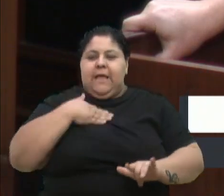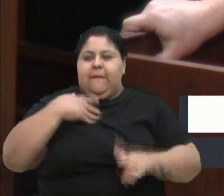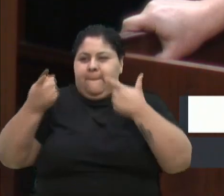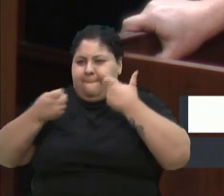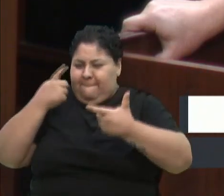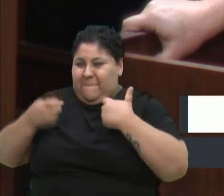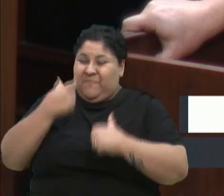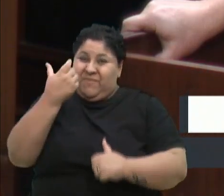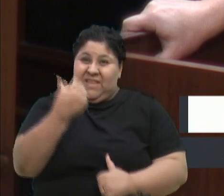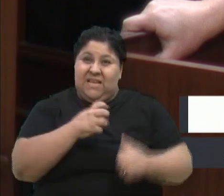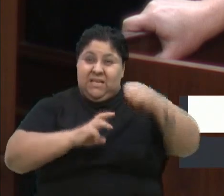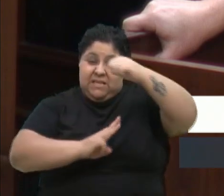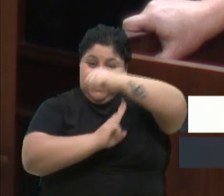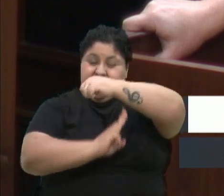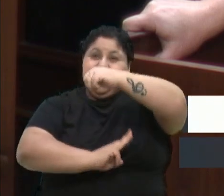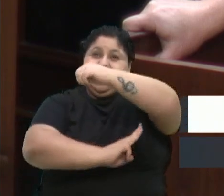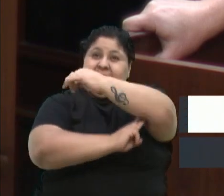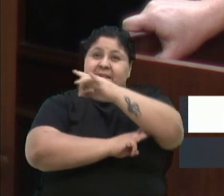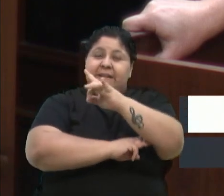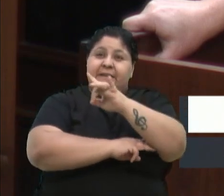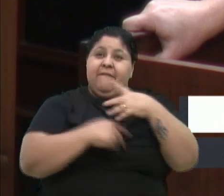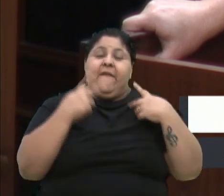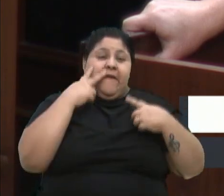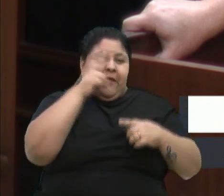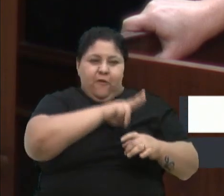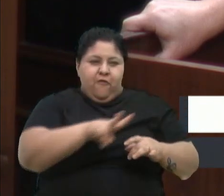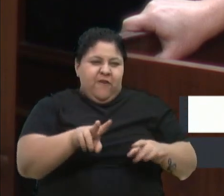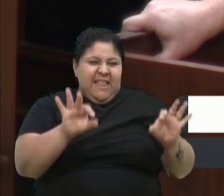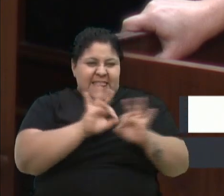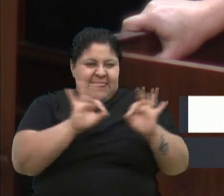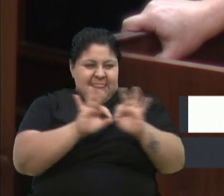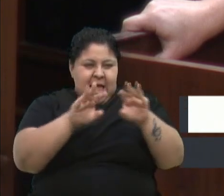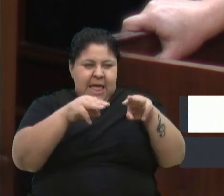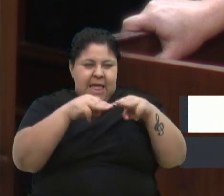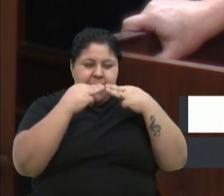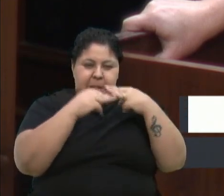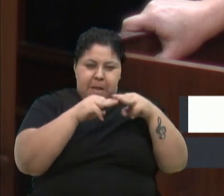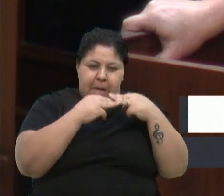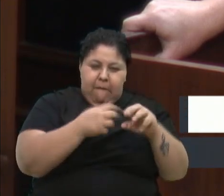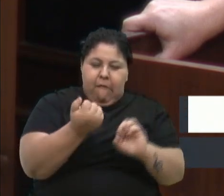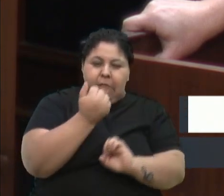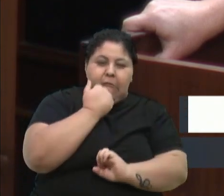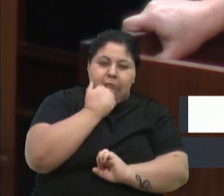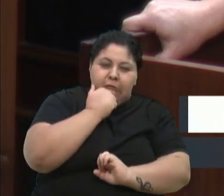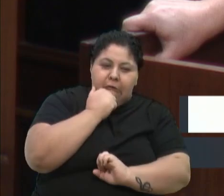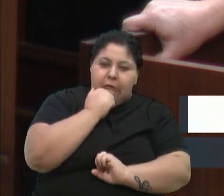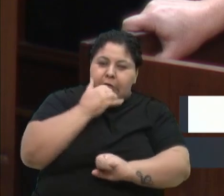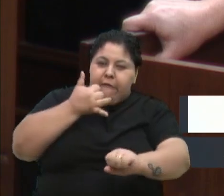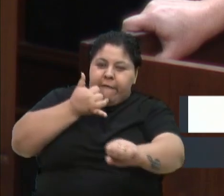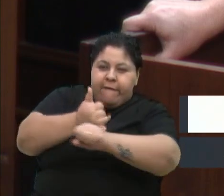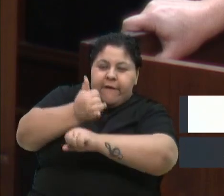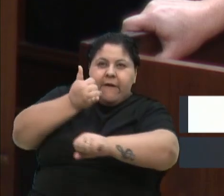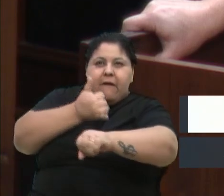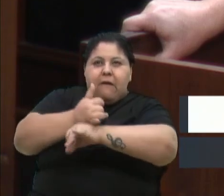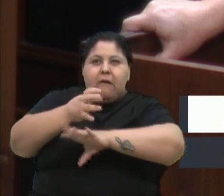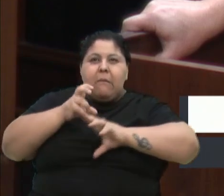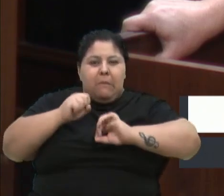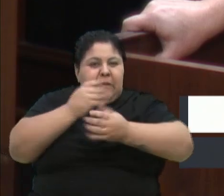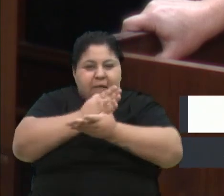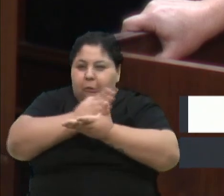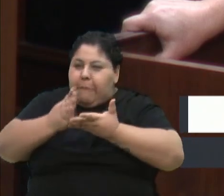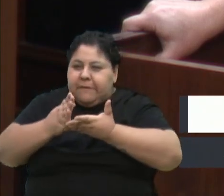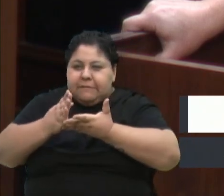lá, na Feira do Livro. Adriano Bressan. Espera, gente. Com a palavra.